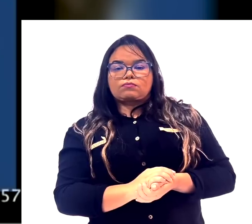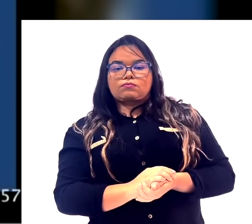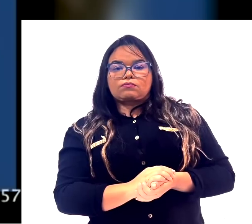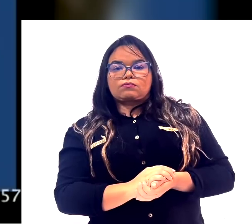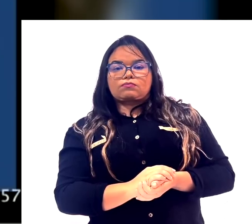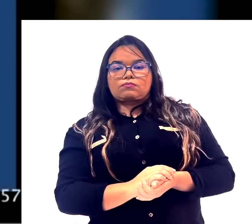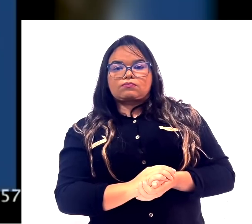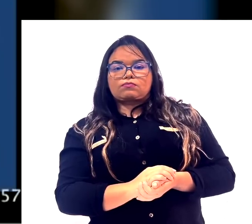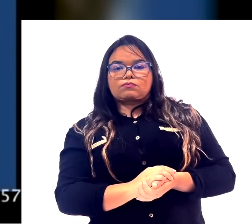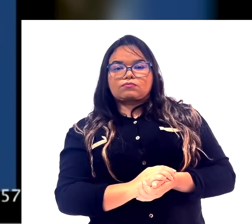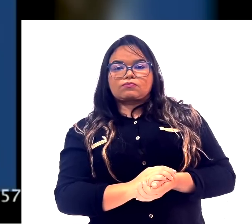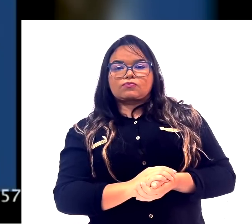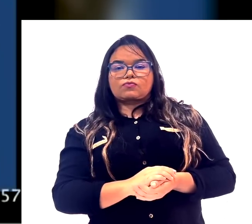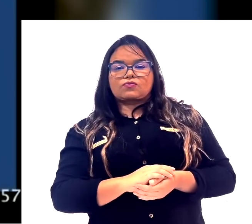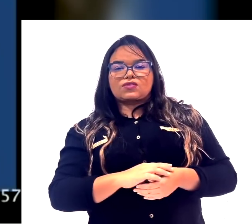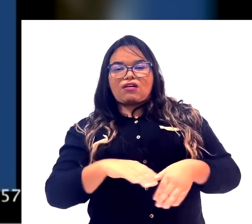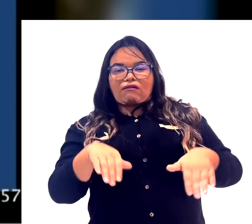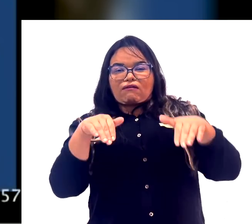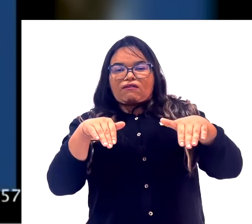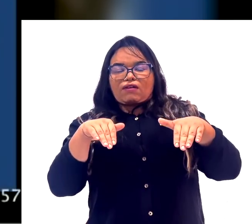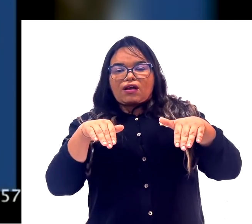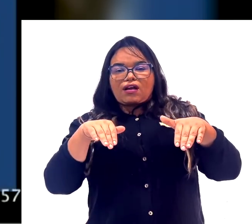tendo na boca 3 costelas,